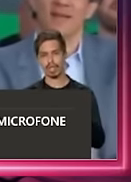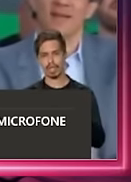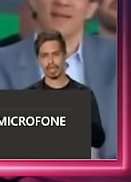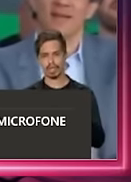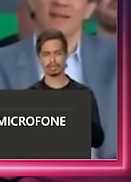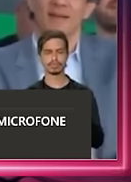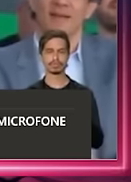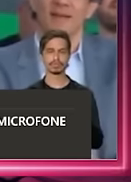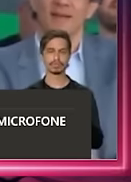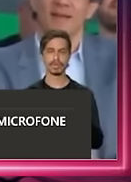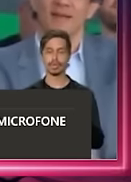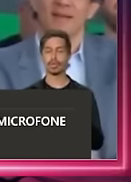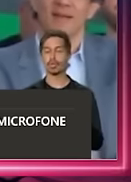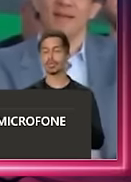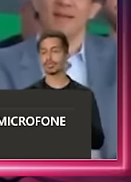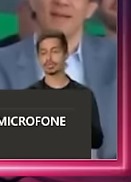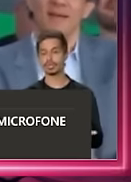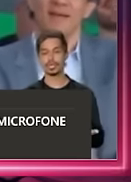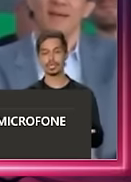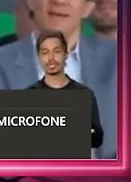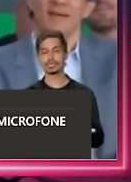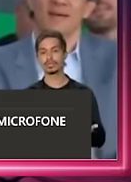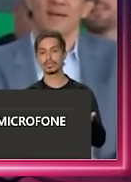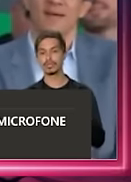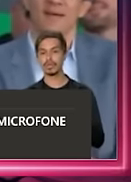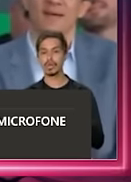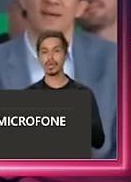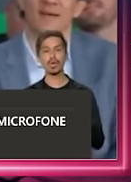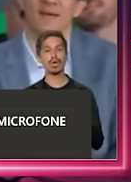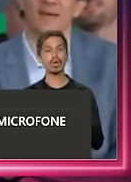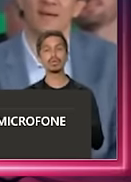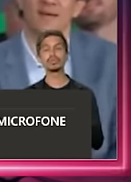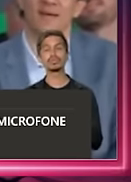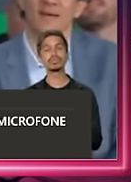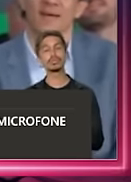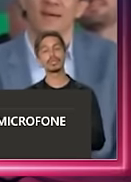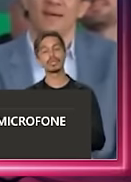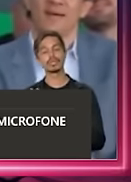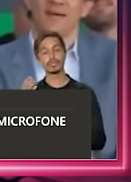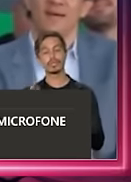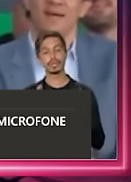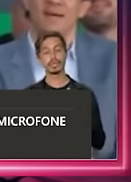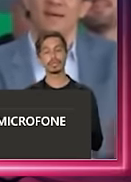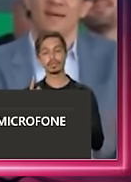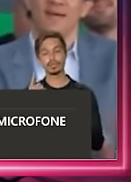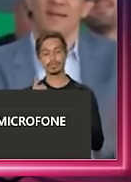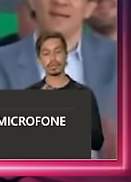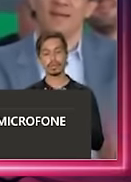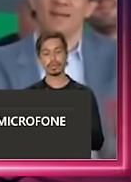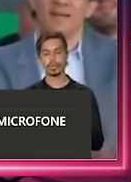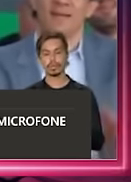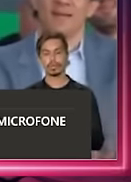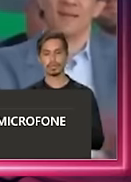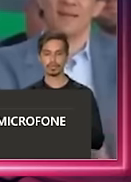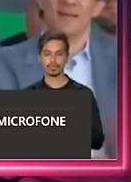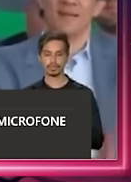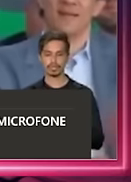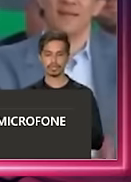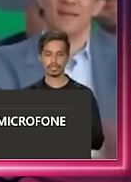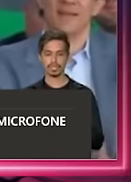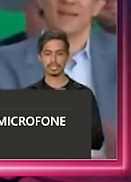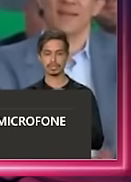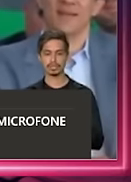cansado, eu convido a fazer uma agenda comigo durante o meu mandato.